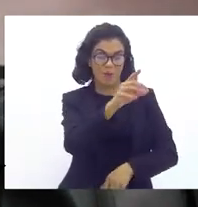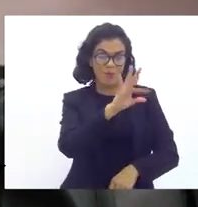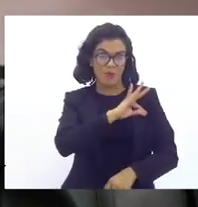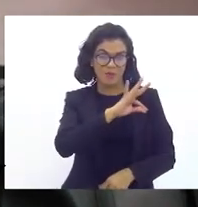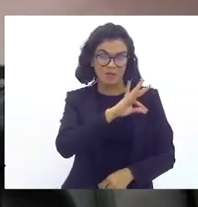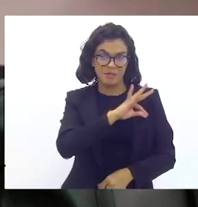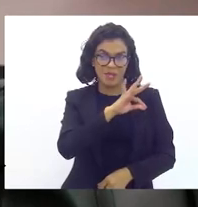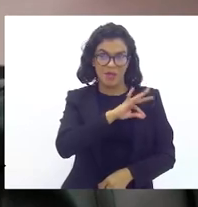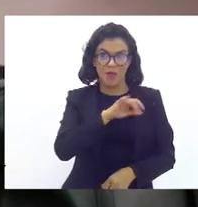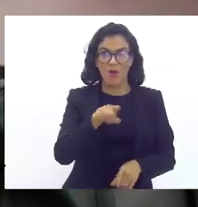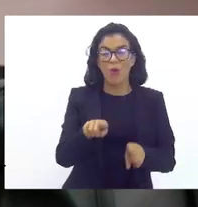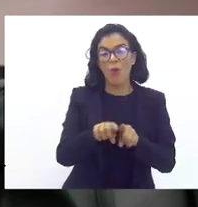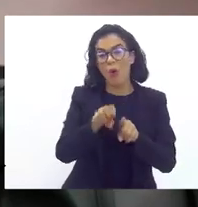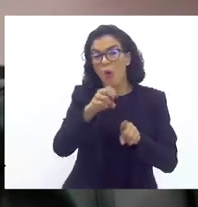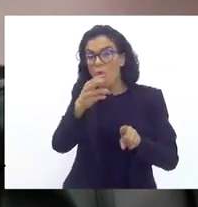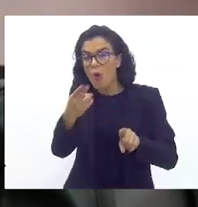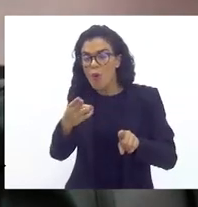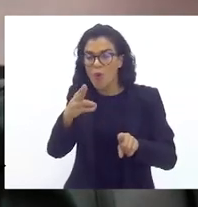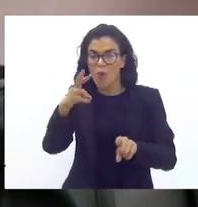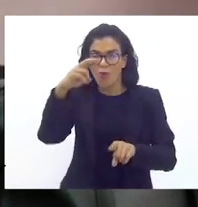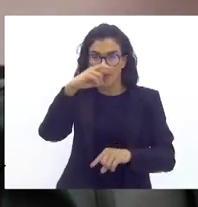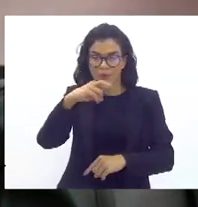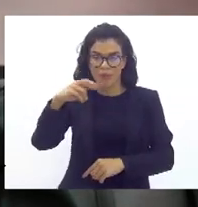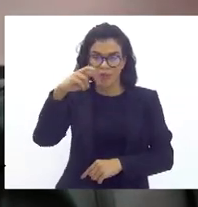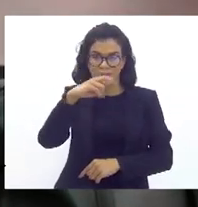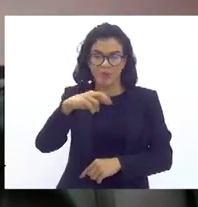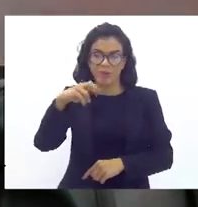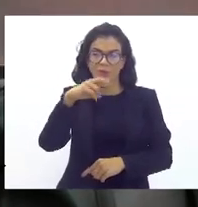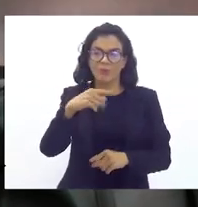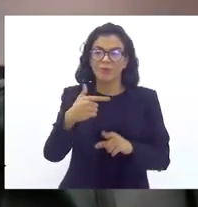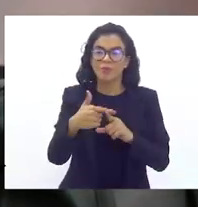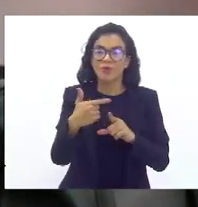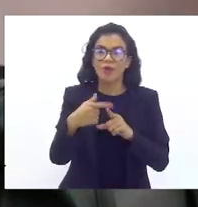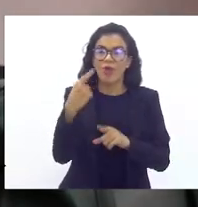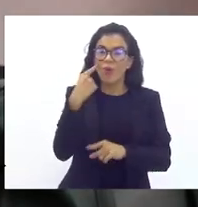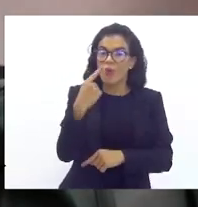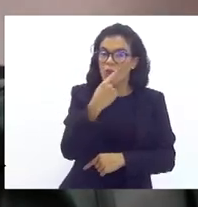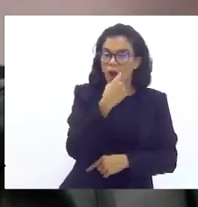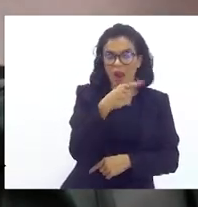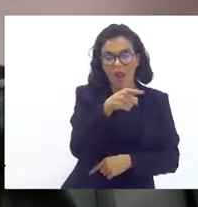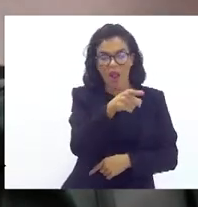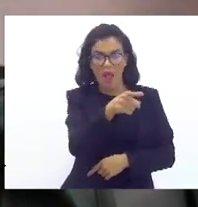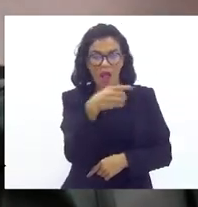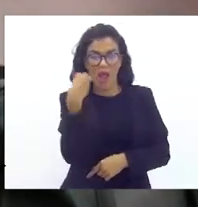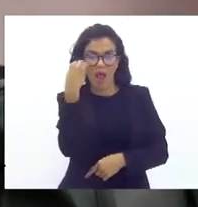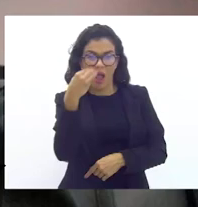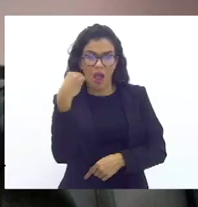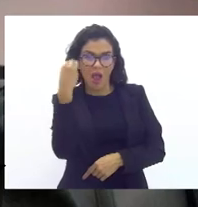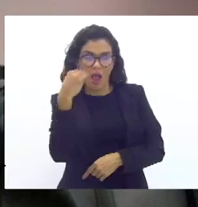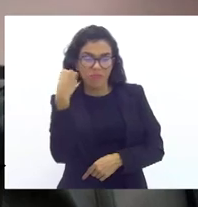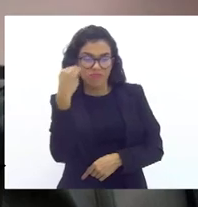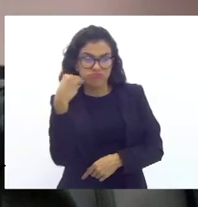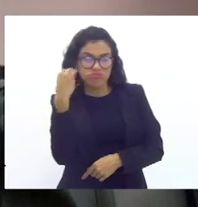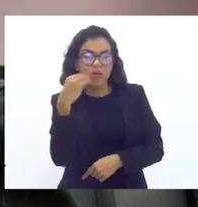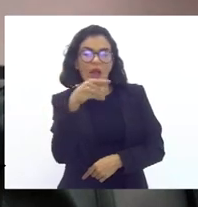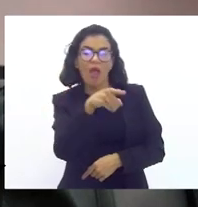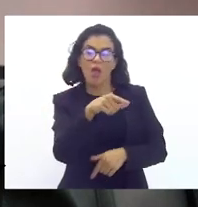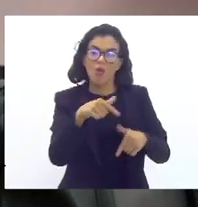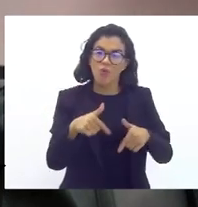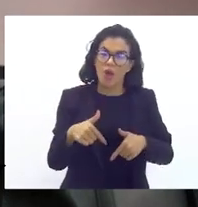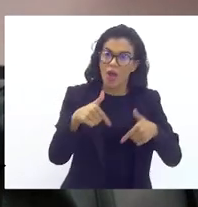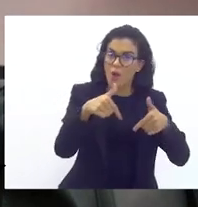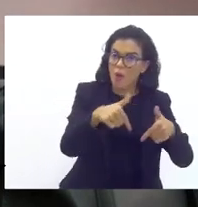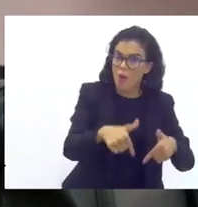ou o perito porque tá baseado muito no olhar técnico e esse olhar técnico ele é justamente uma operação